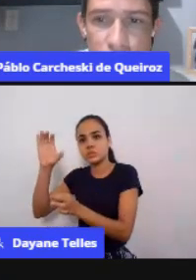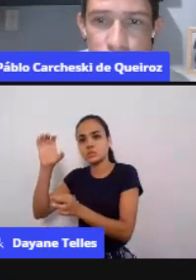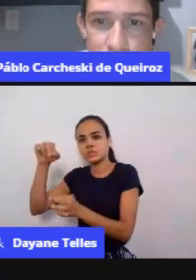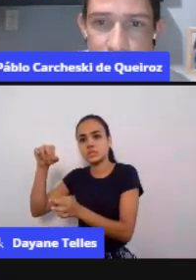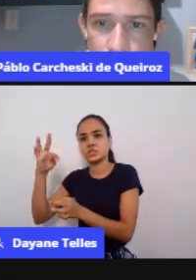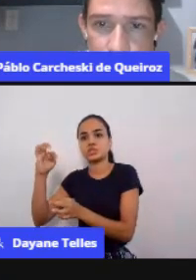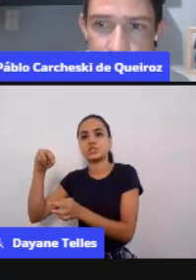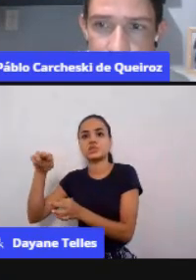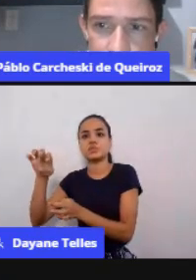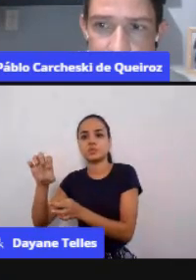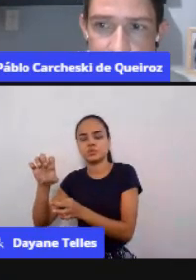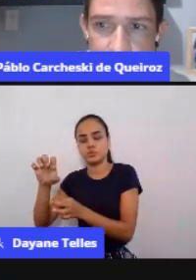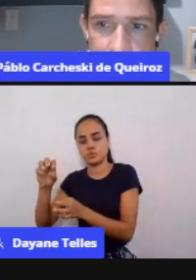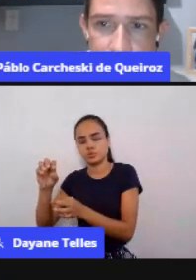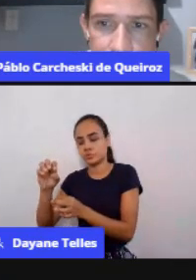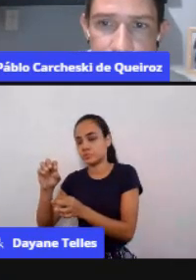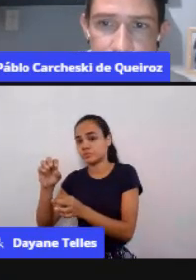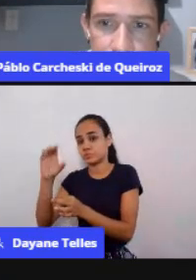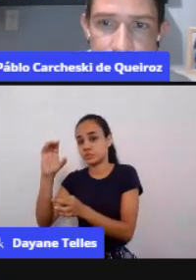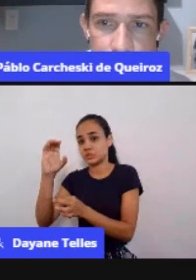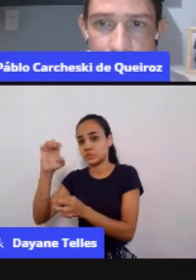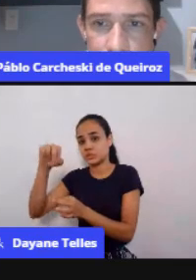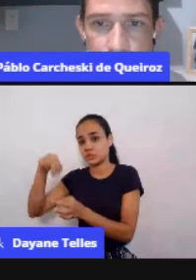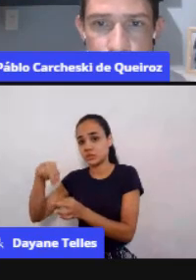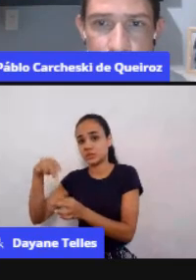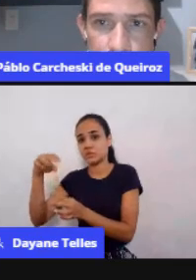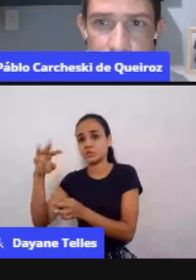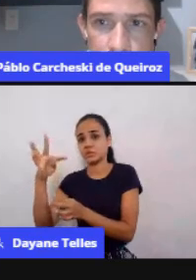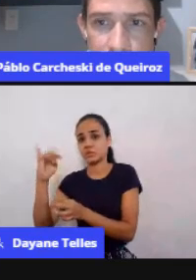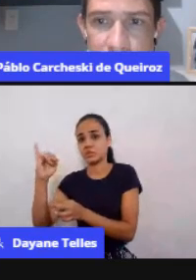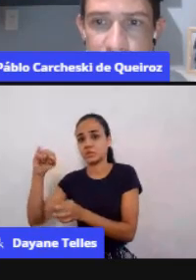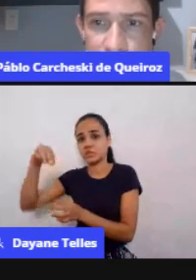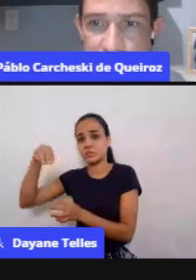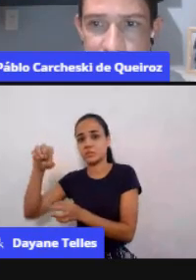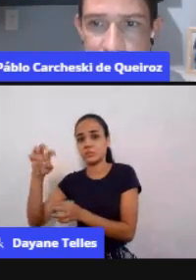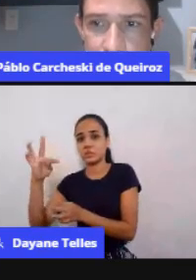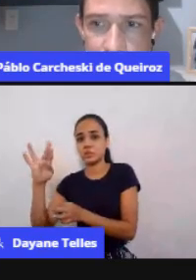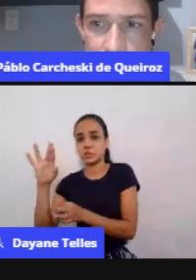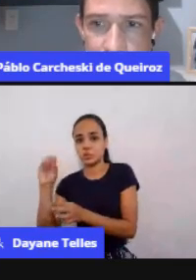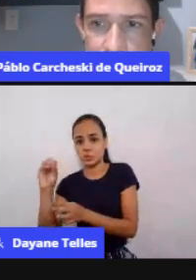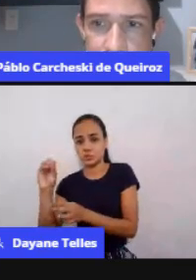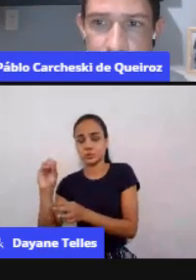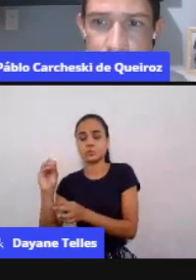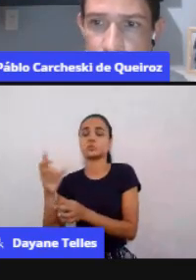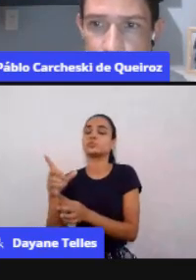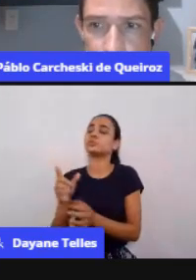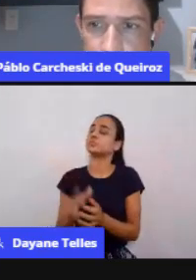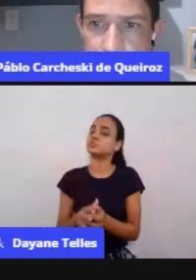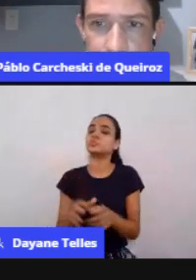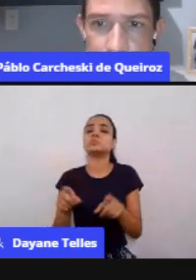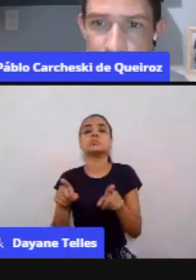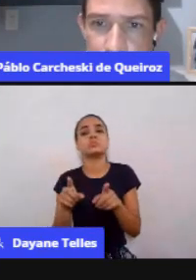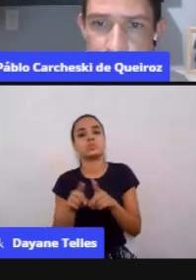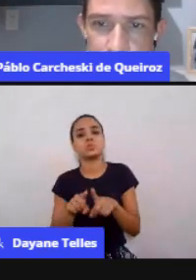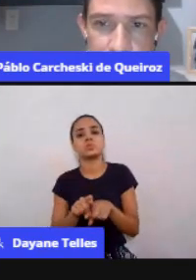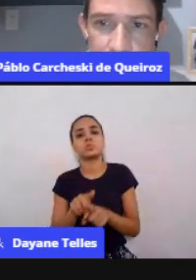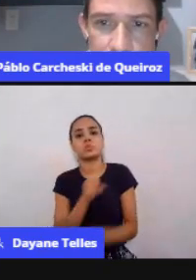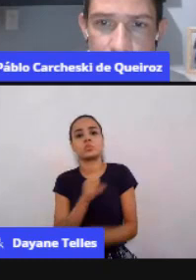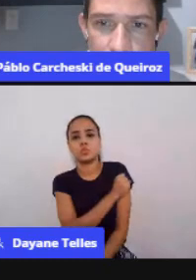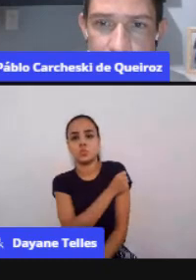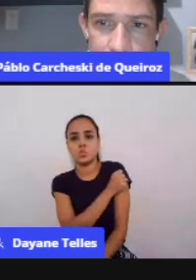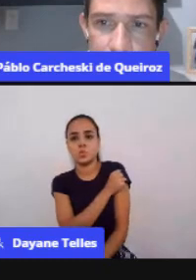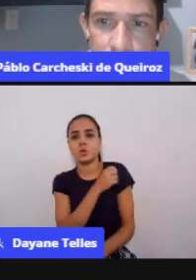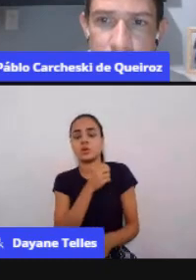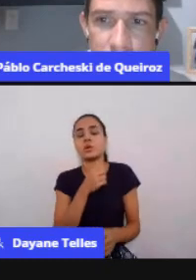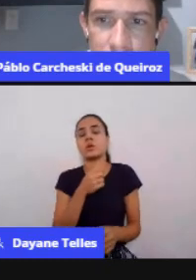E aí, já no oitavo ano, né, ela não sofre uma grande variação, né, mantém a mesma